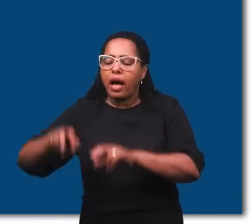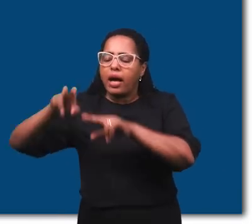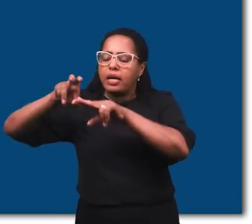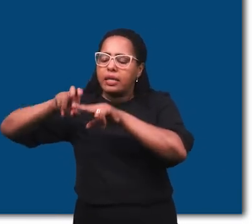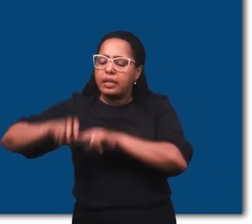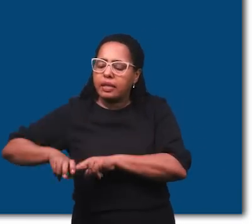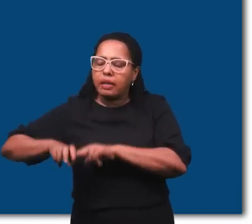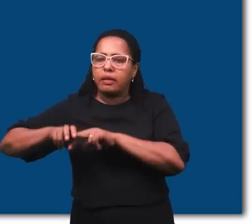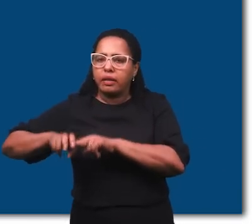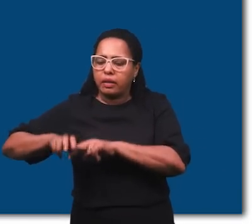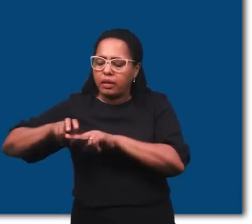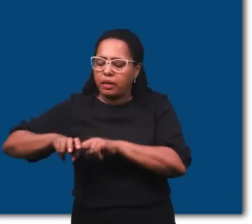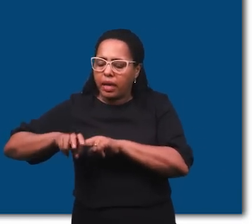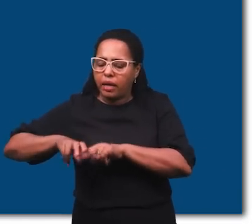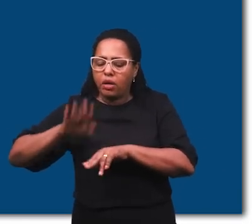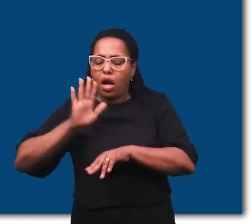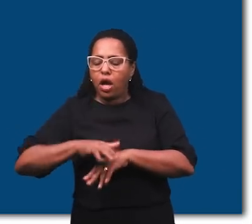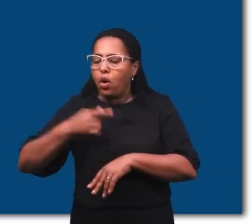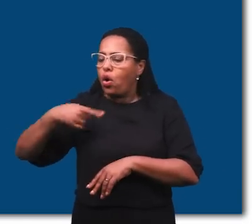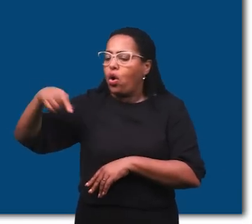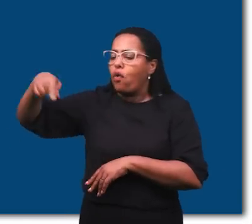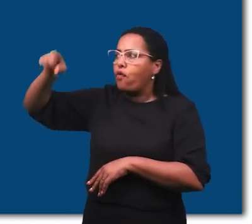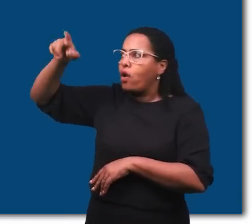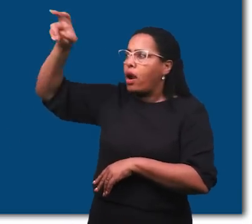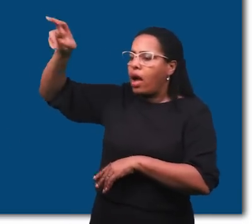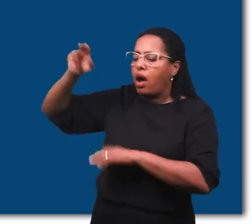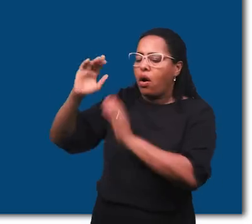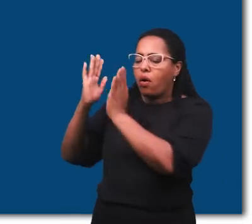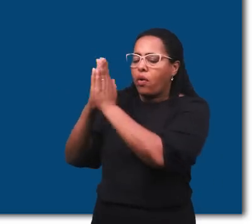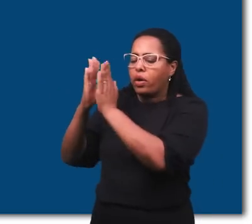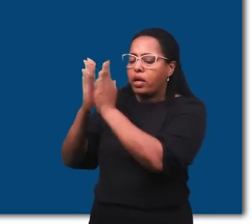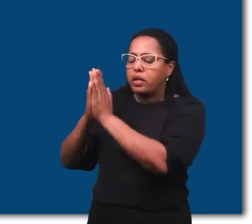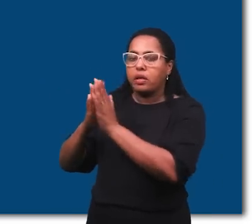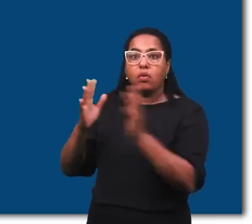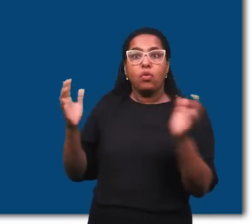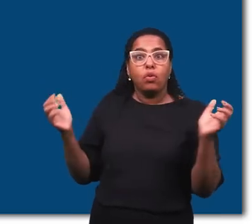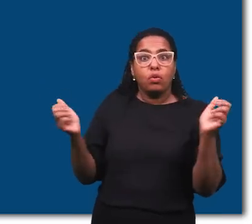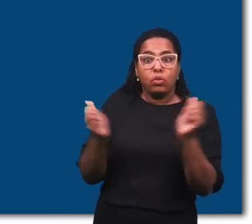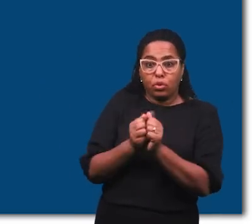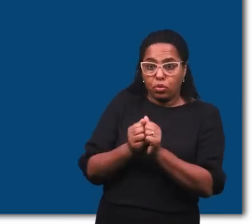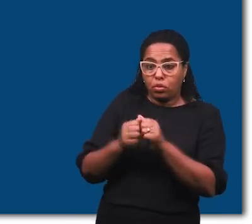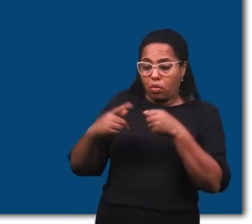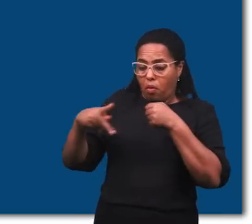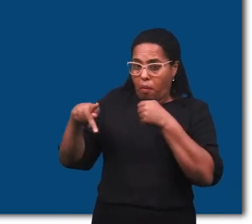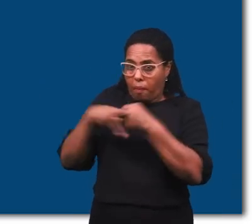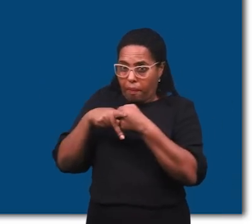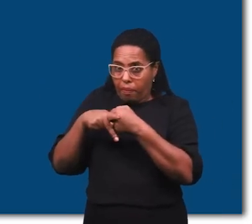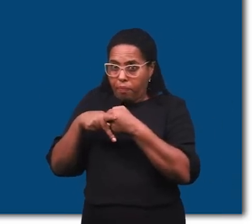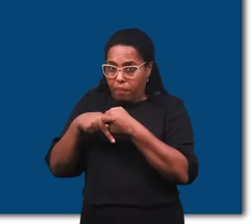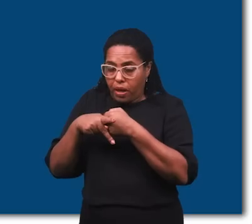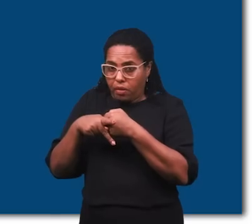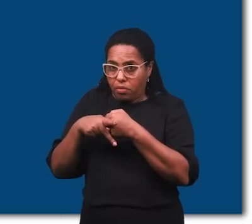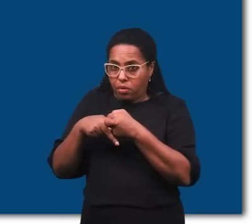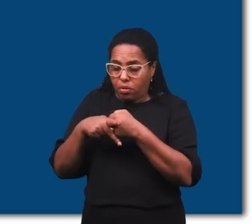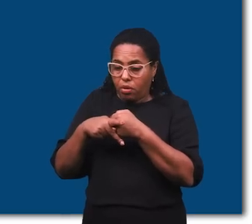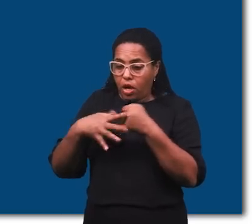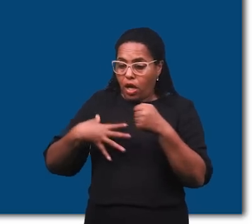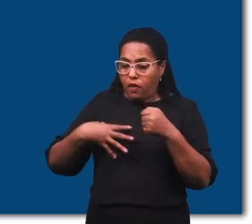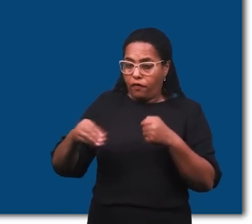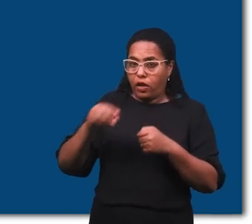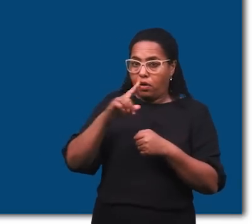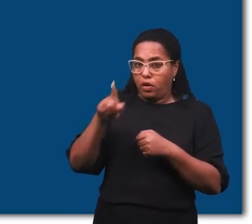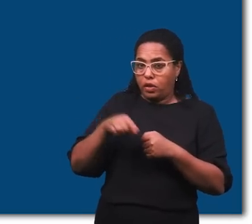aqui, enquanto vou além orar. E levando consigo Pedro e os dois filhos de